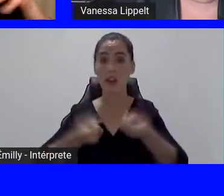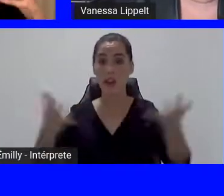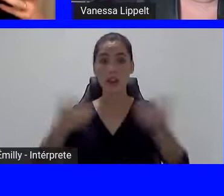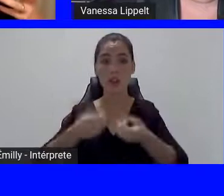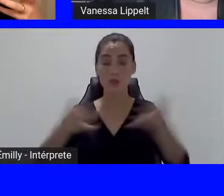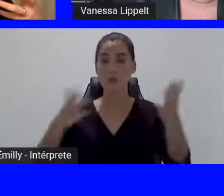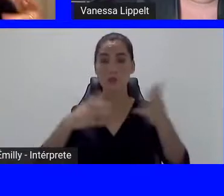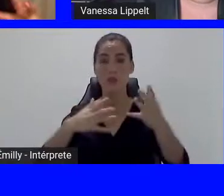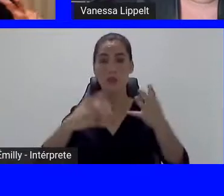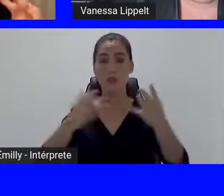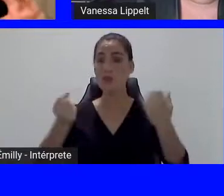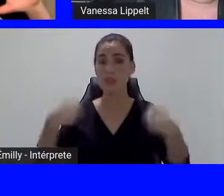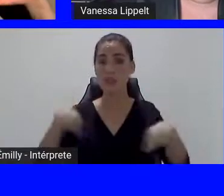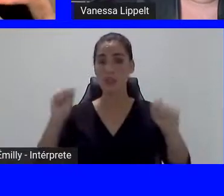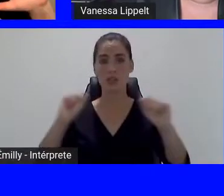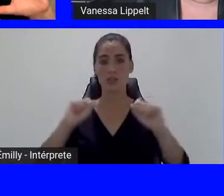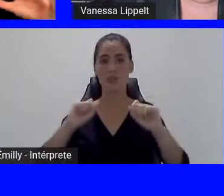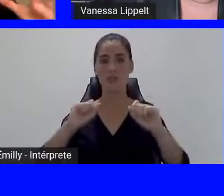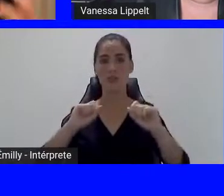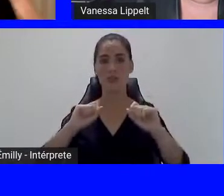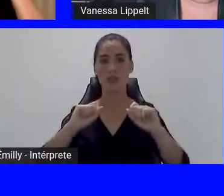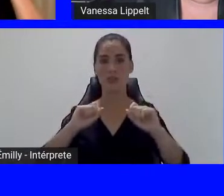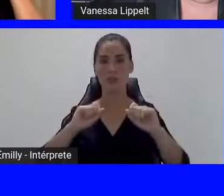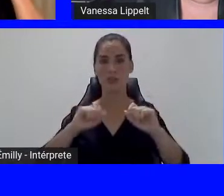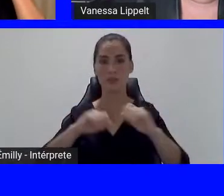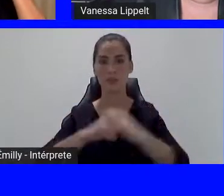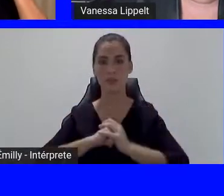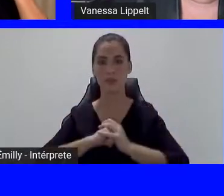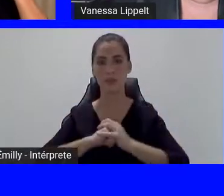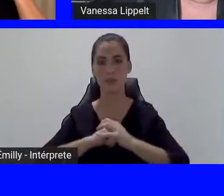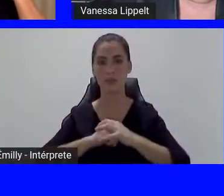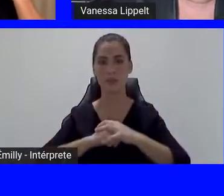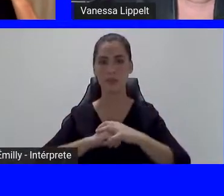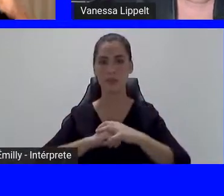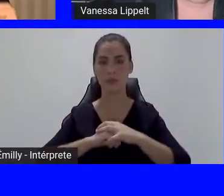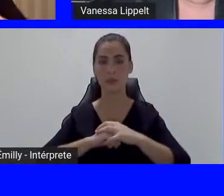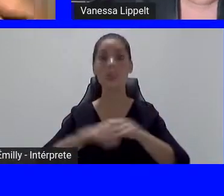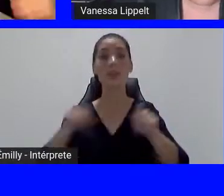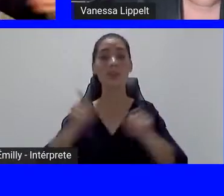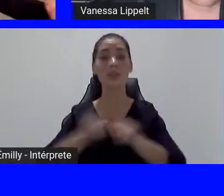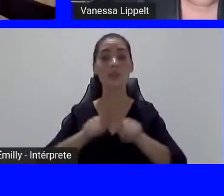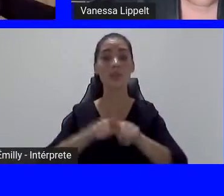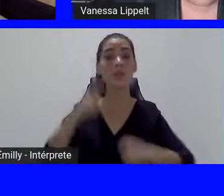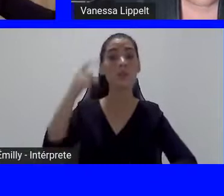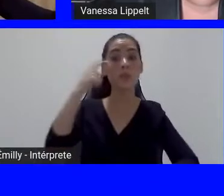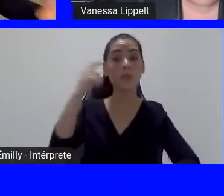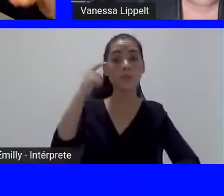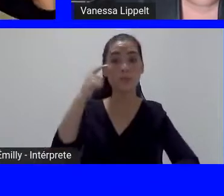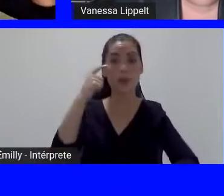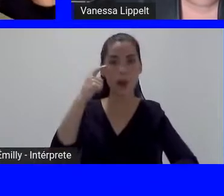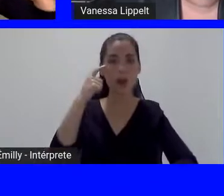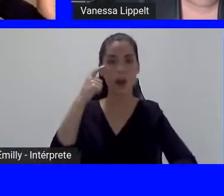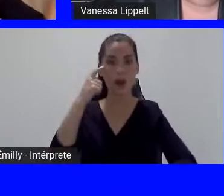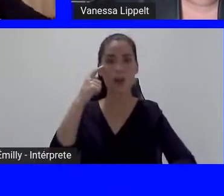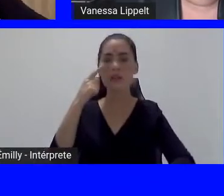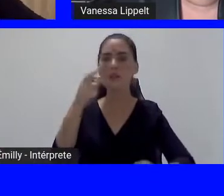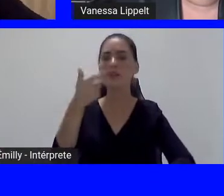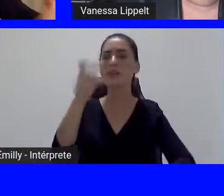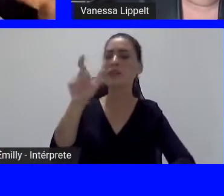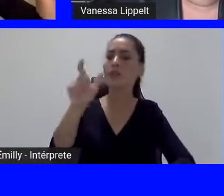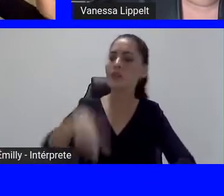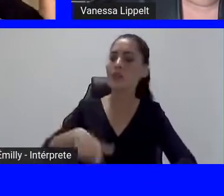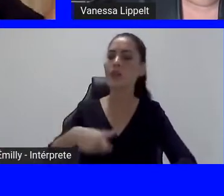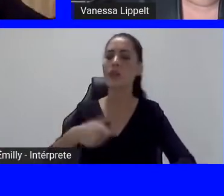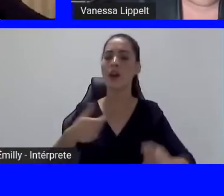Quem gera riqueza para o país, quem garante dinheiro nos cofres públicos para fazer as obras e serviço público